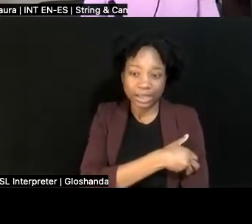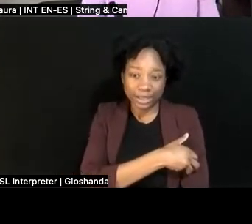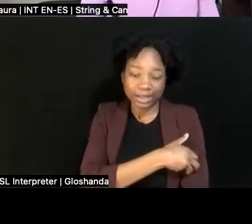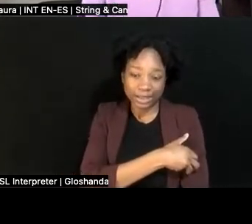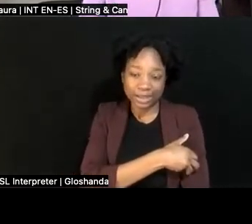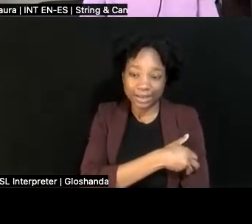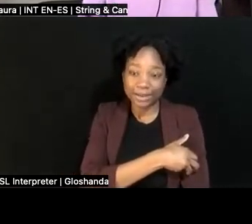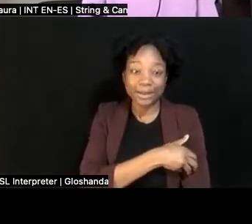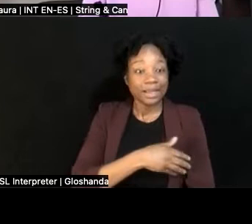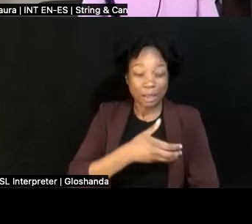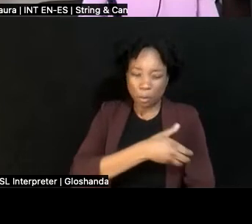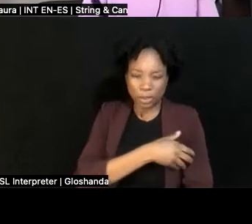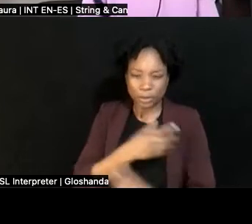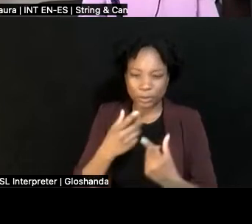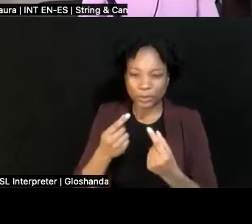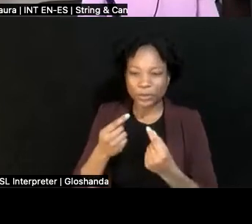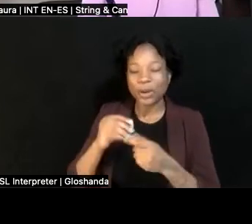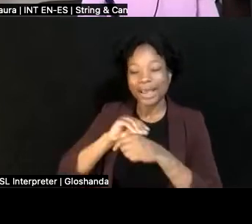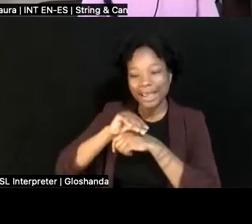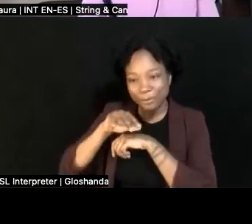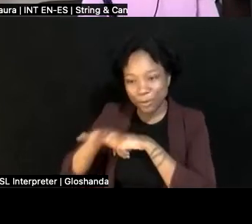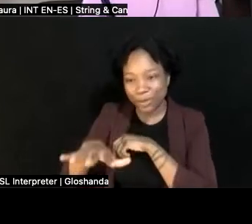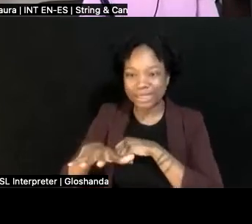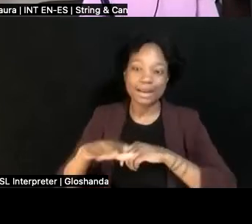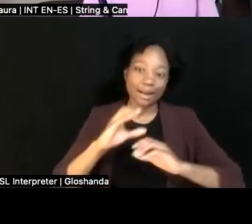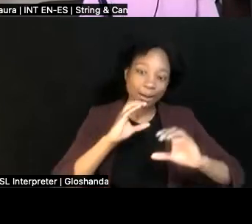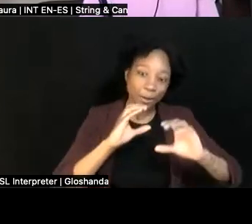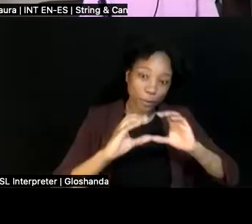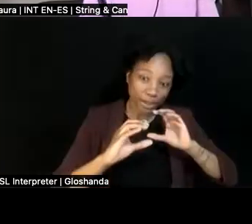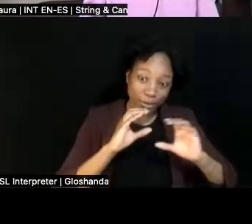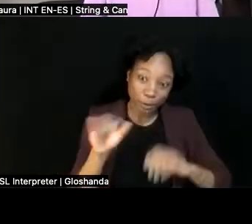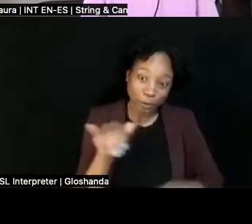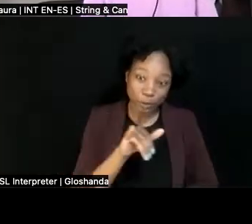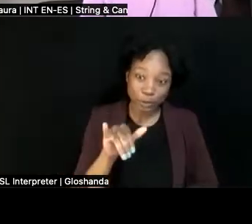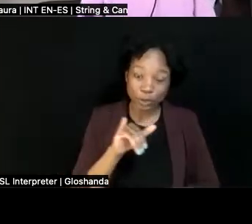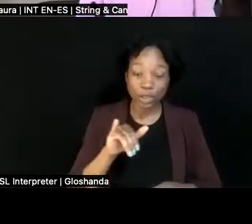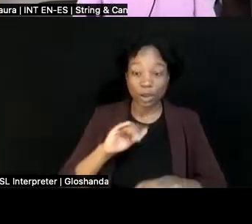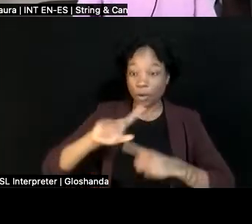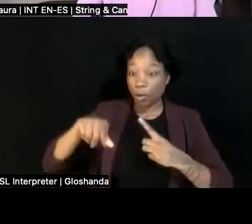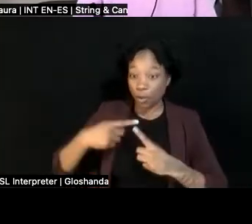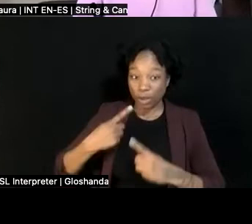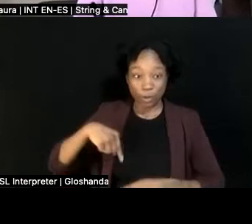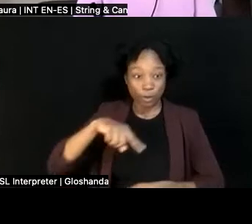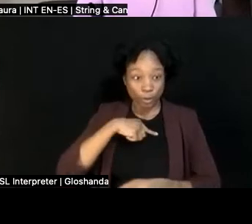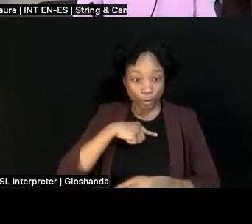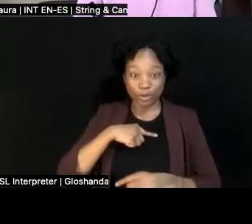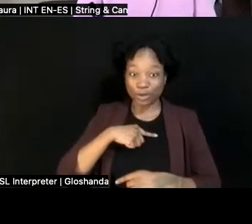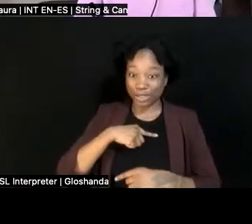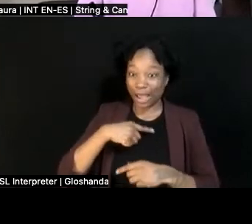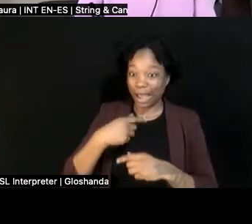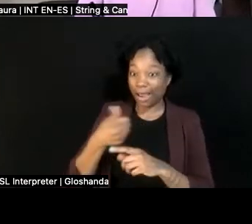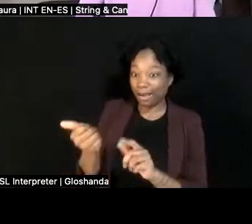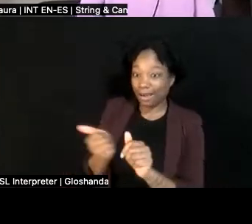de influência e de comunicação. Então, quando nós estamos atrás